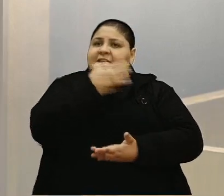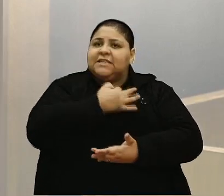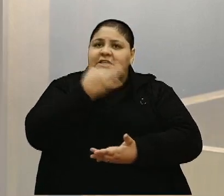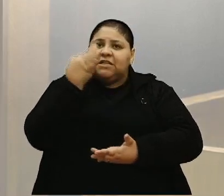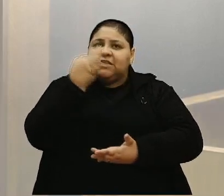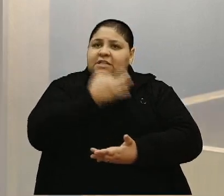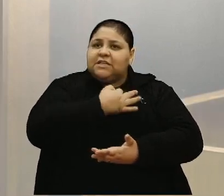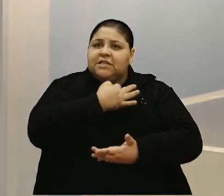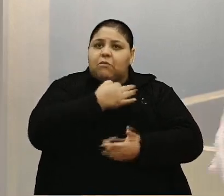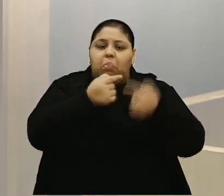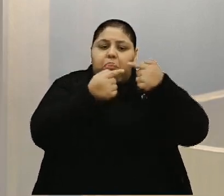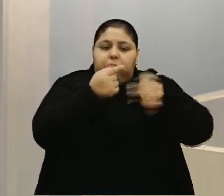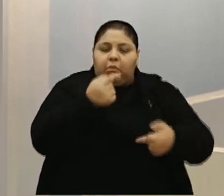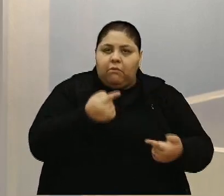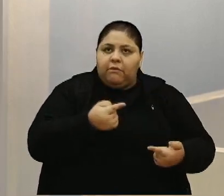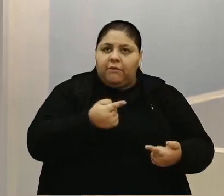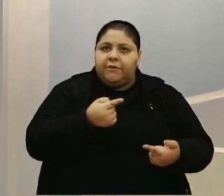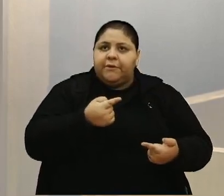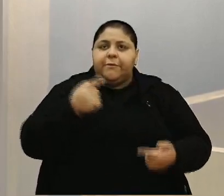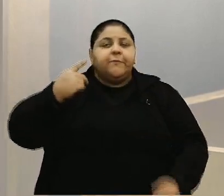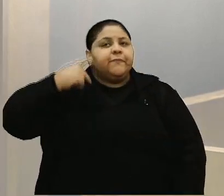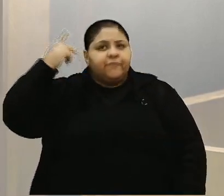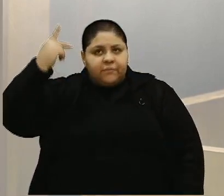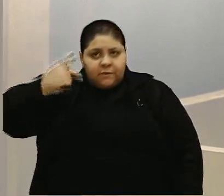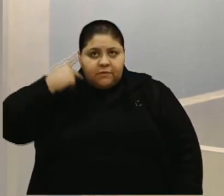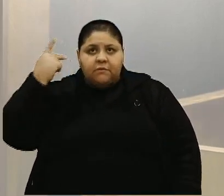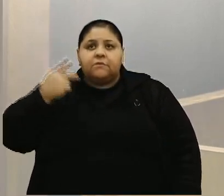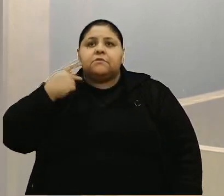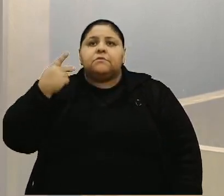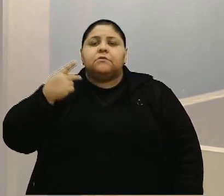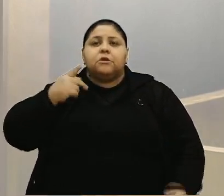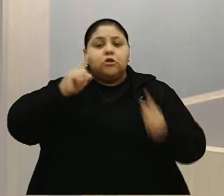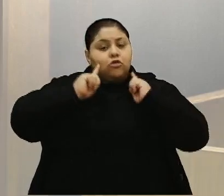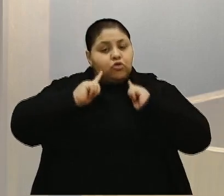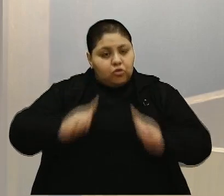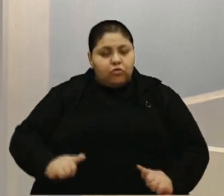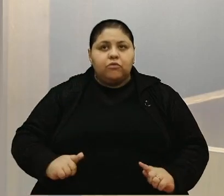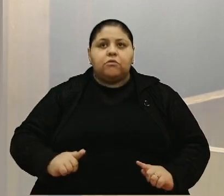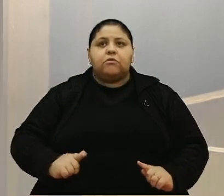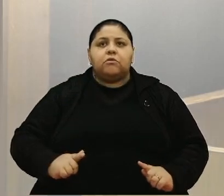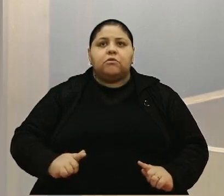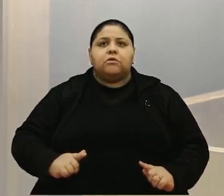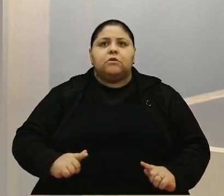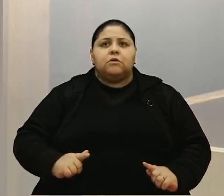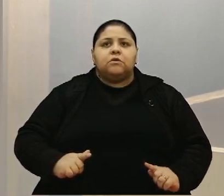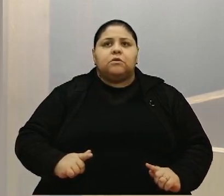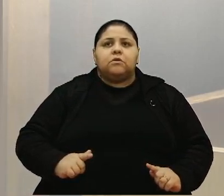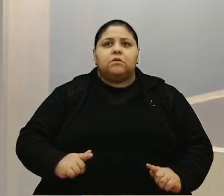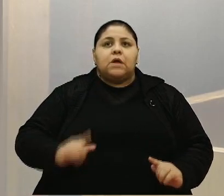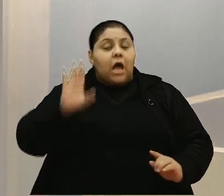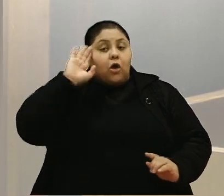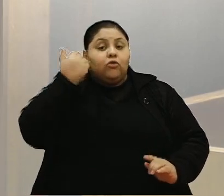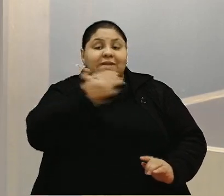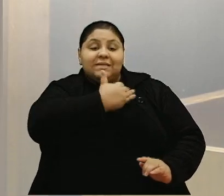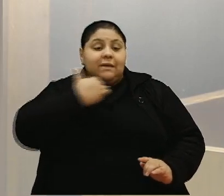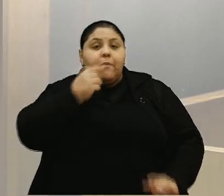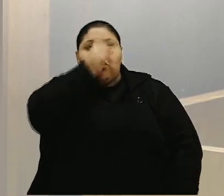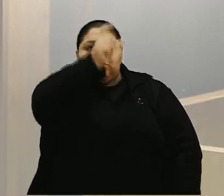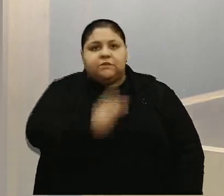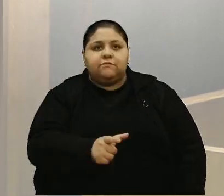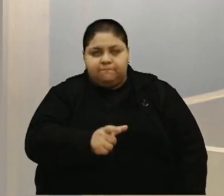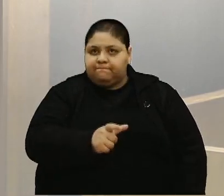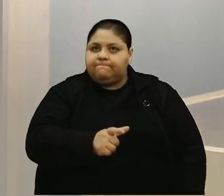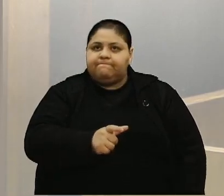é incompetente e a política promovida pela gestão resulta na morte das pessoas.